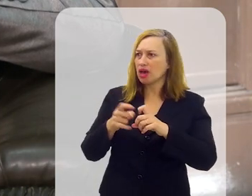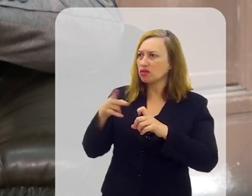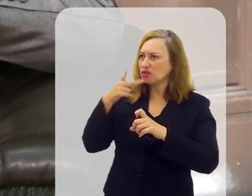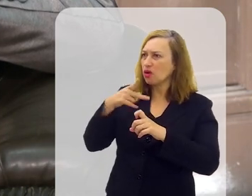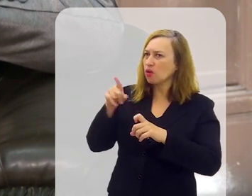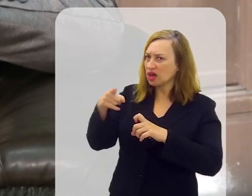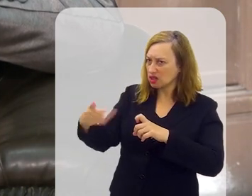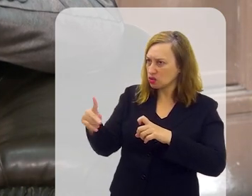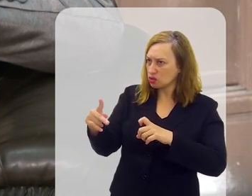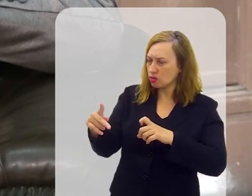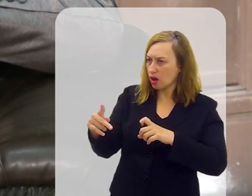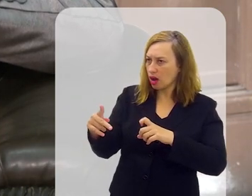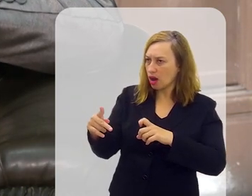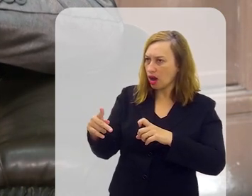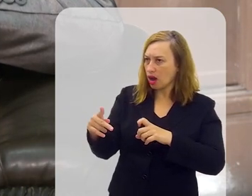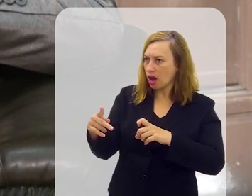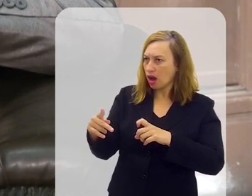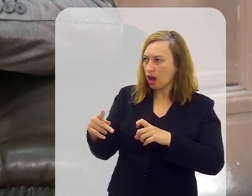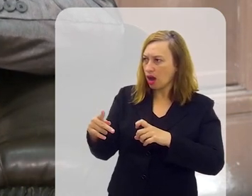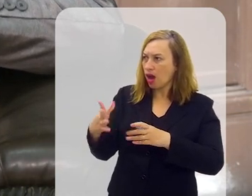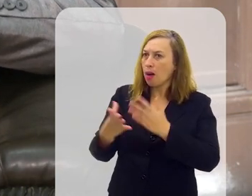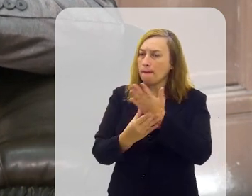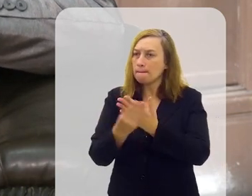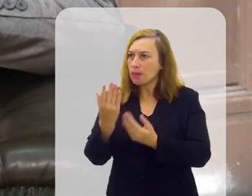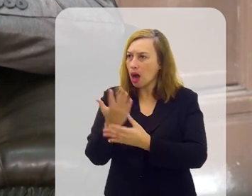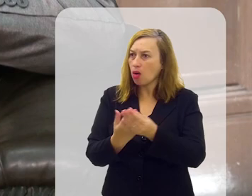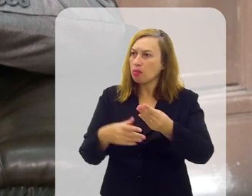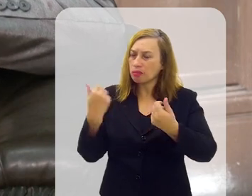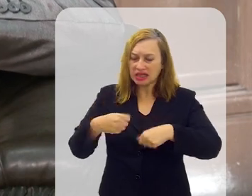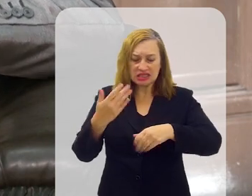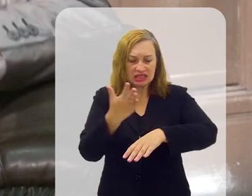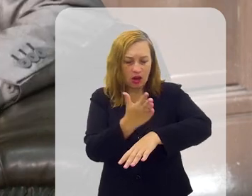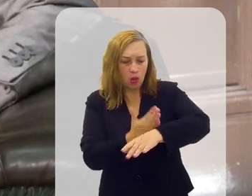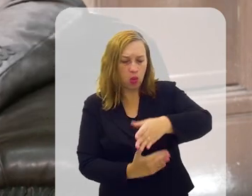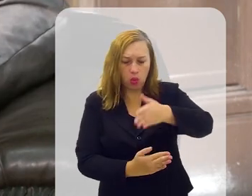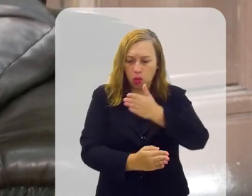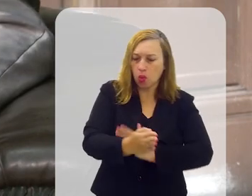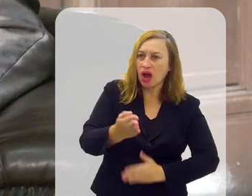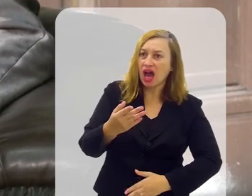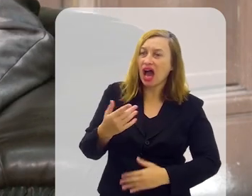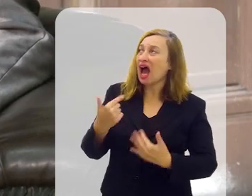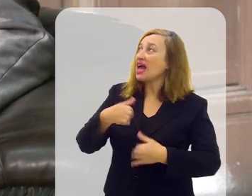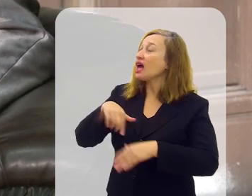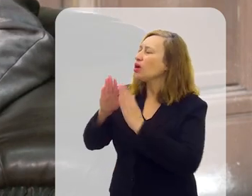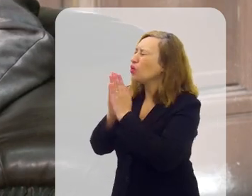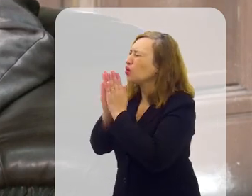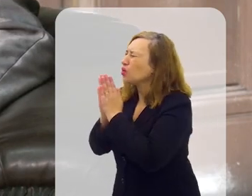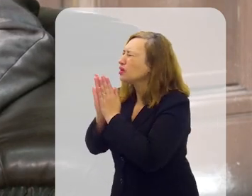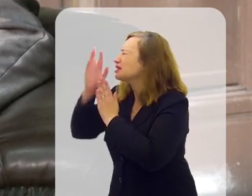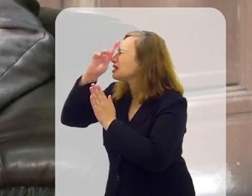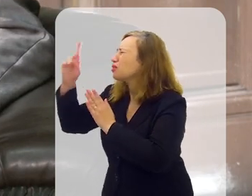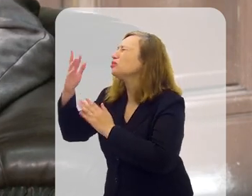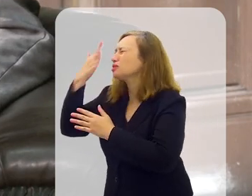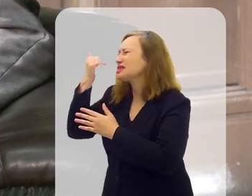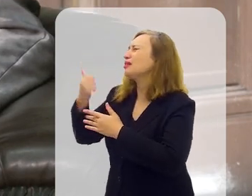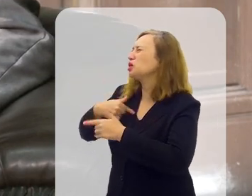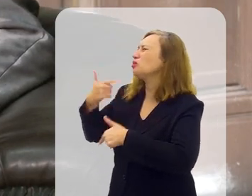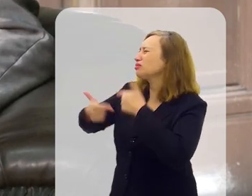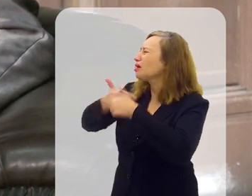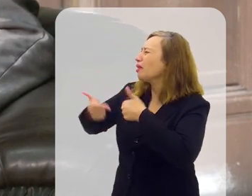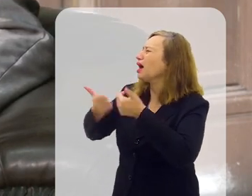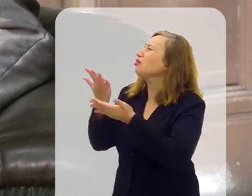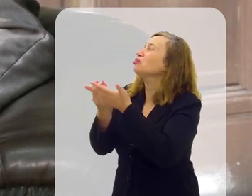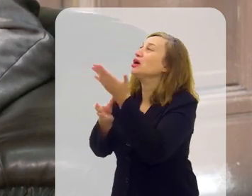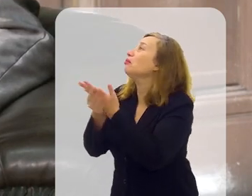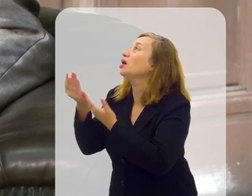falou que a mão dela teria que ser amputada. Não faz isso. E ela fez uma oração. E ela falou, Senhor, Tu sabes que eu trabalho com as